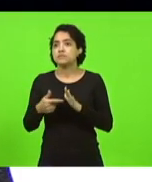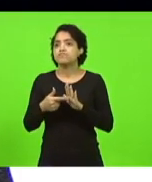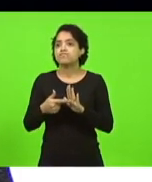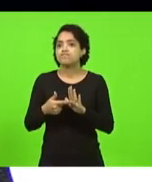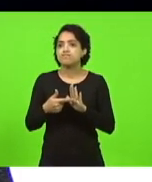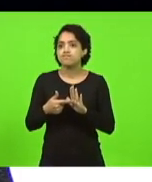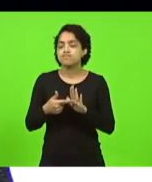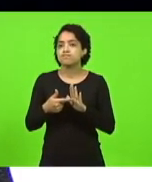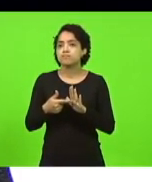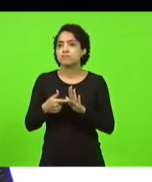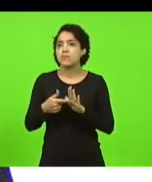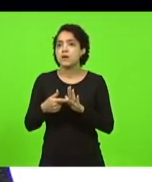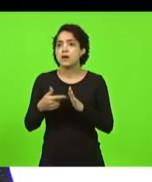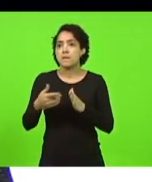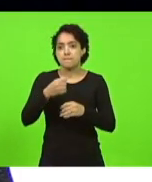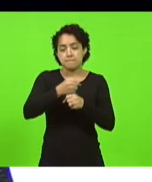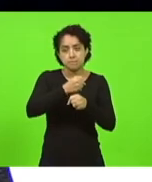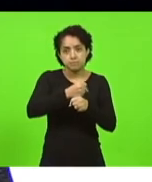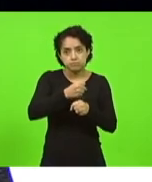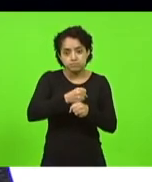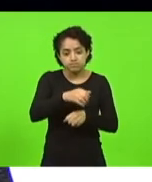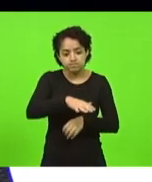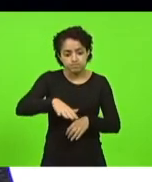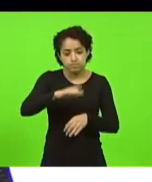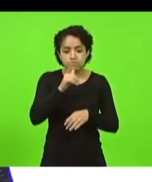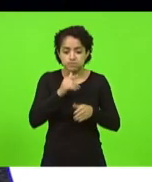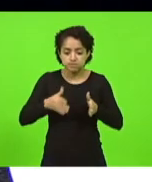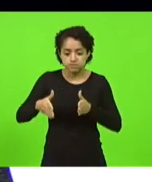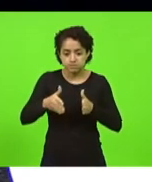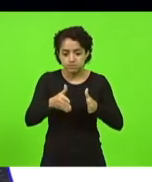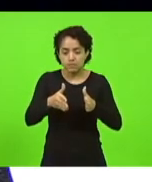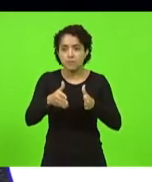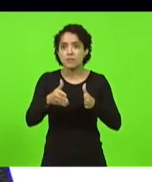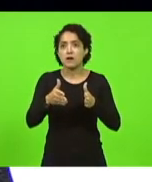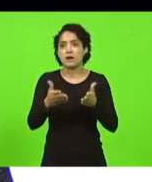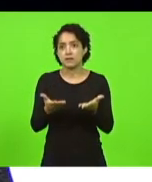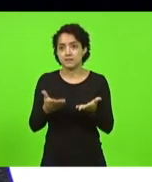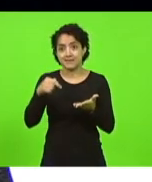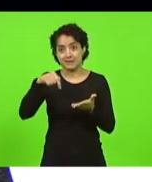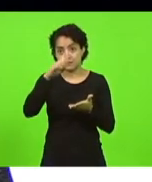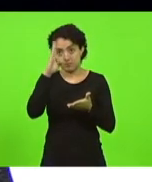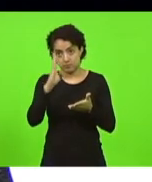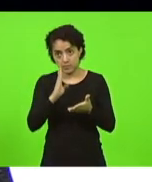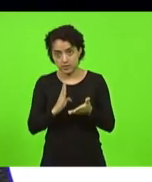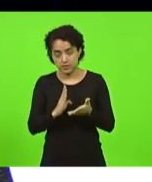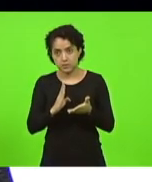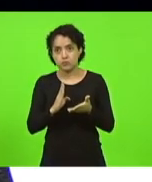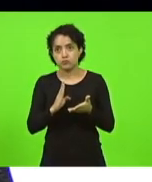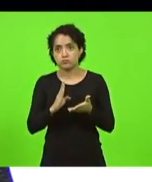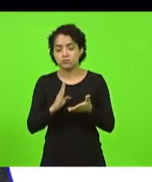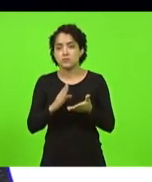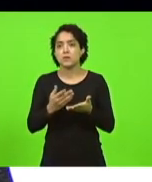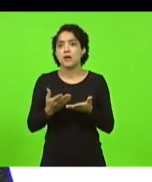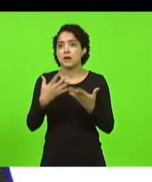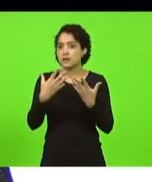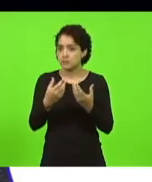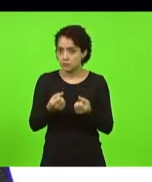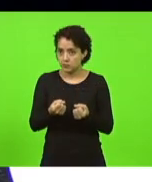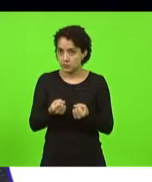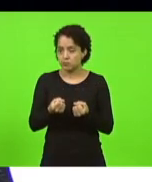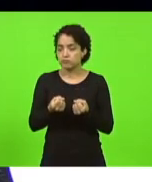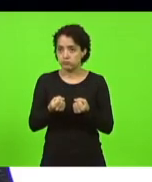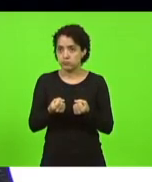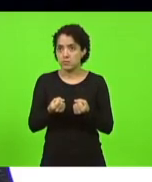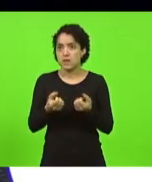distância mínima para a construção em margens de rios e áreas urbanas no Brasil. O Congresso acatou da liberação da Assembleia Legislativa,